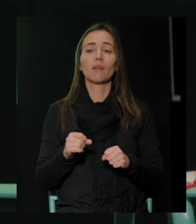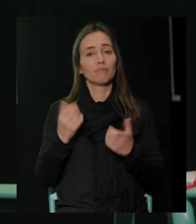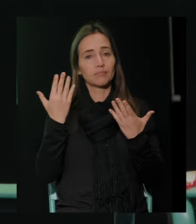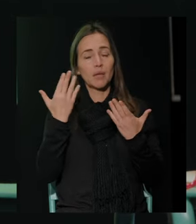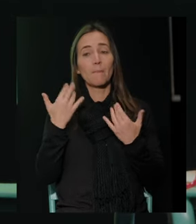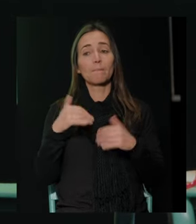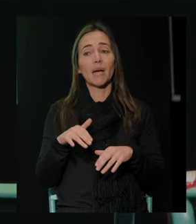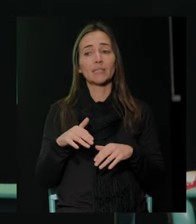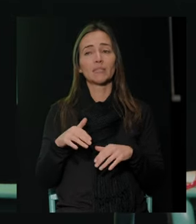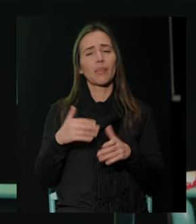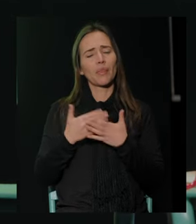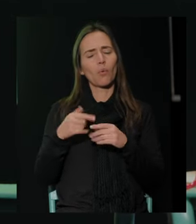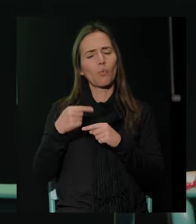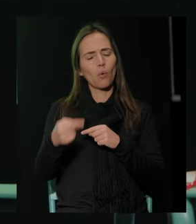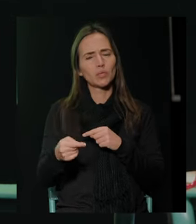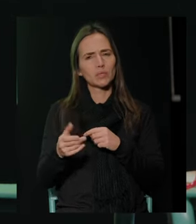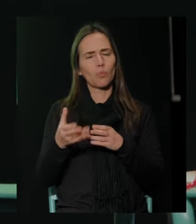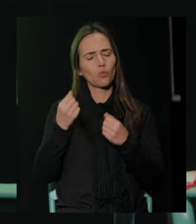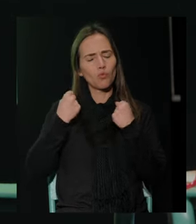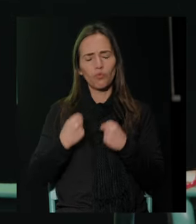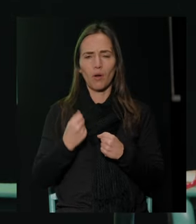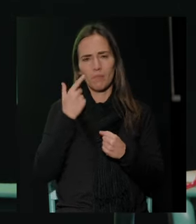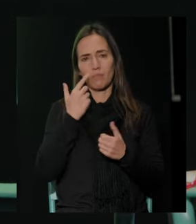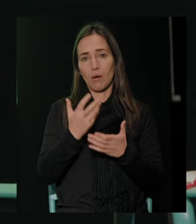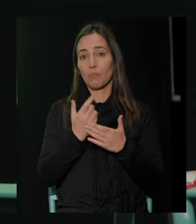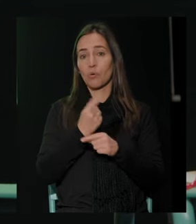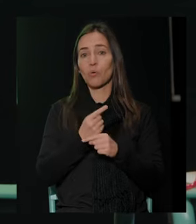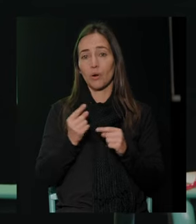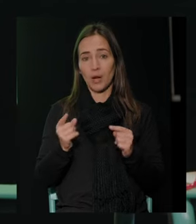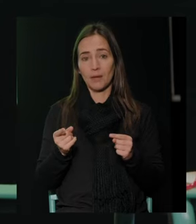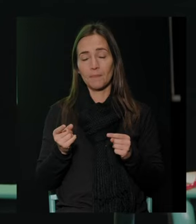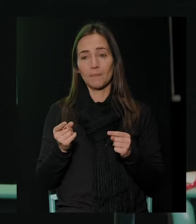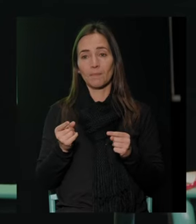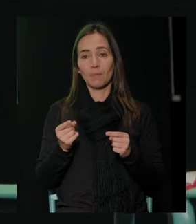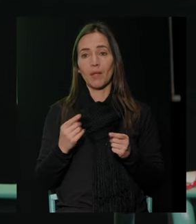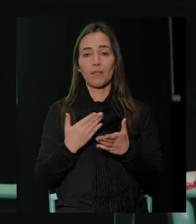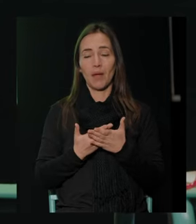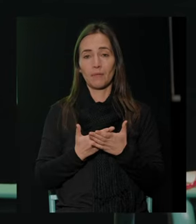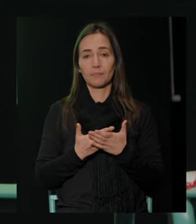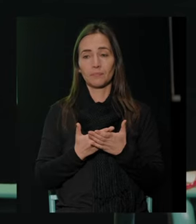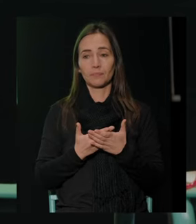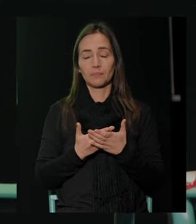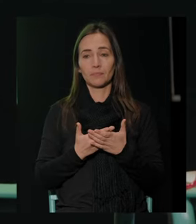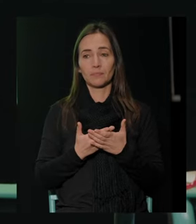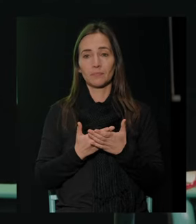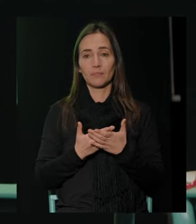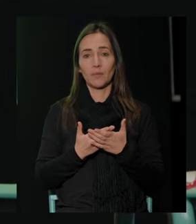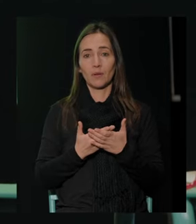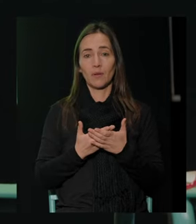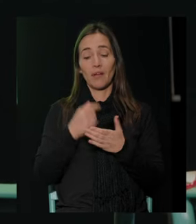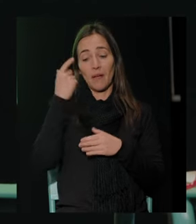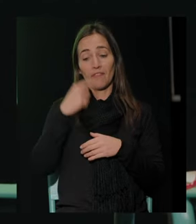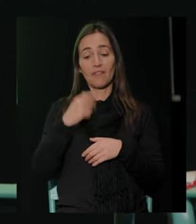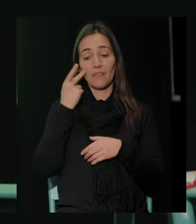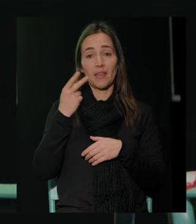Mas isto teve uma consequência muito drástica e muito marcada, que é, ao aumentar, ao prolongar, ao adiar a finitude